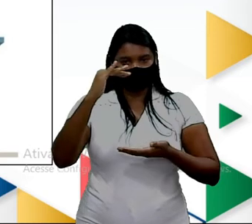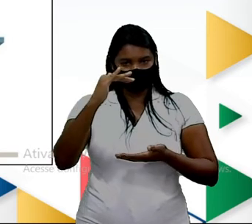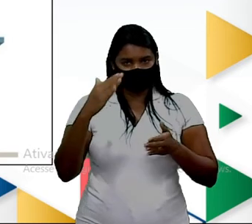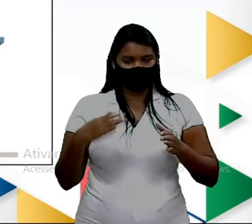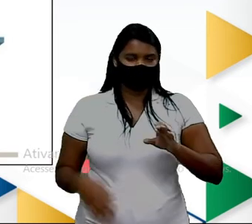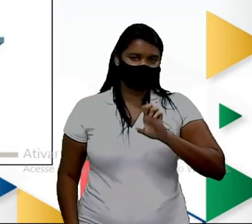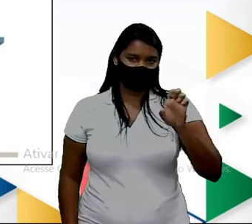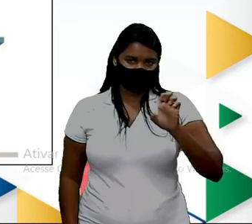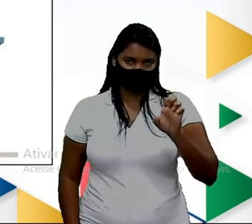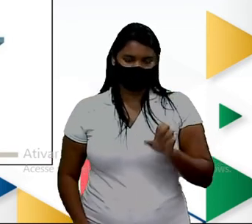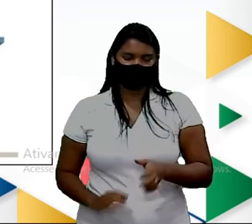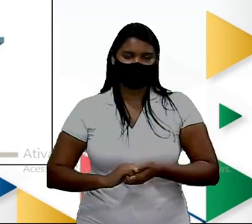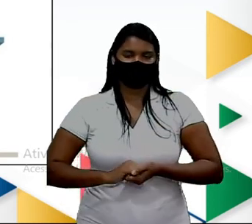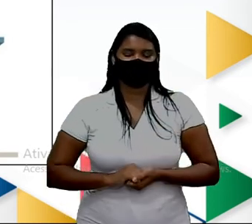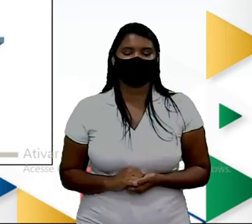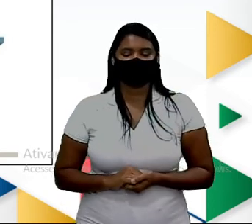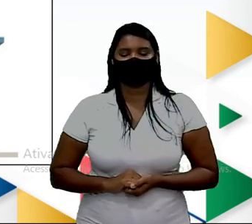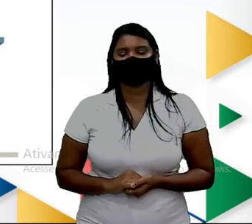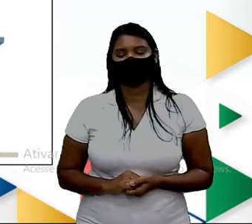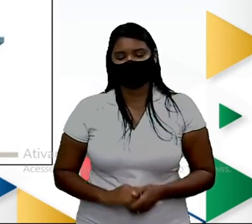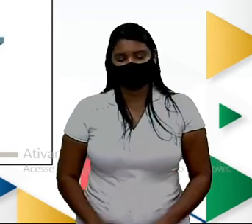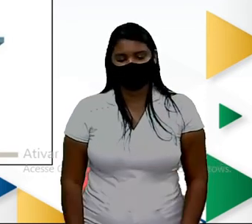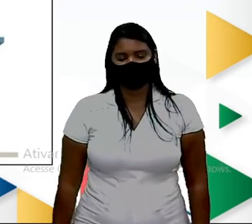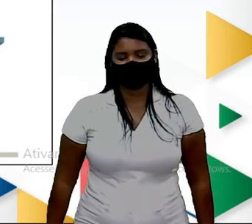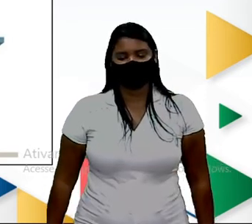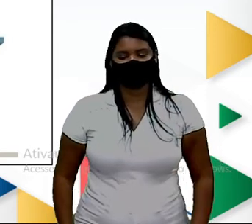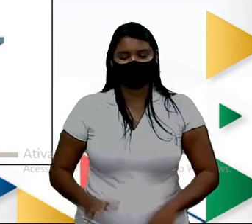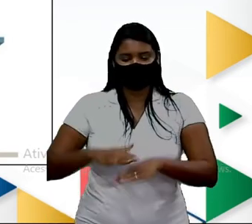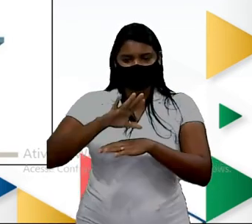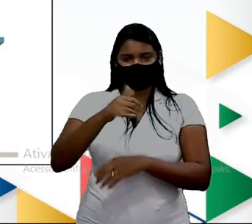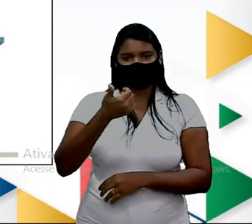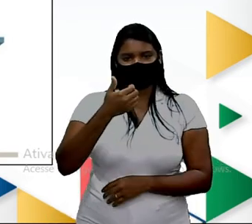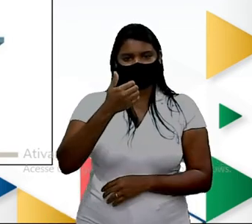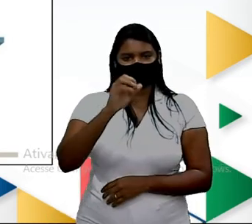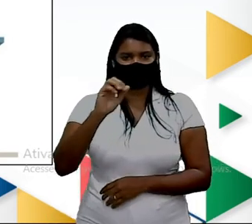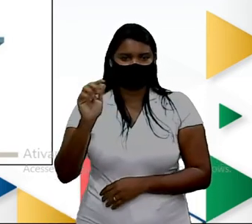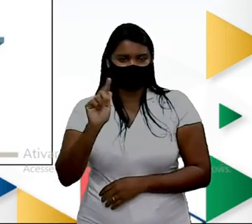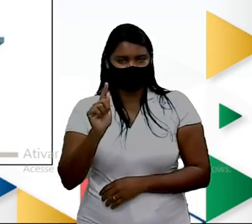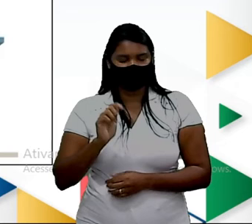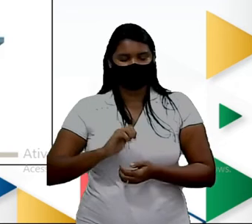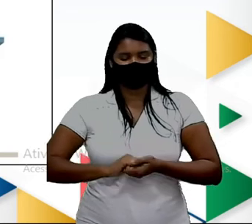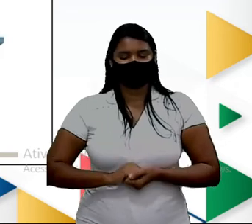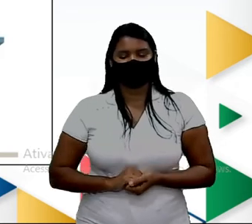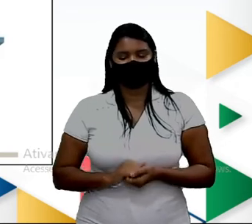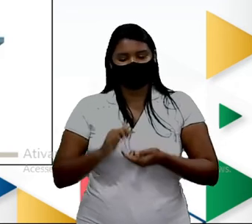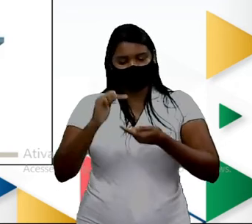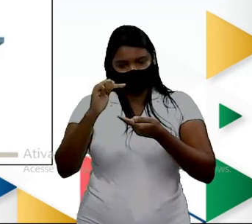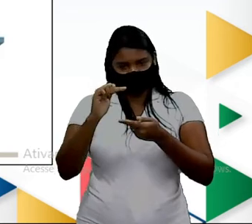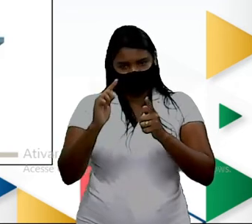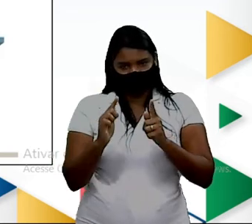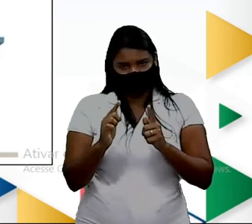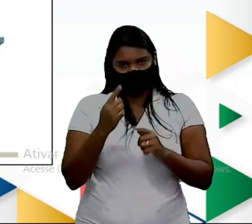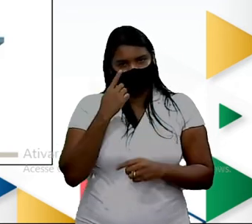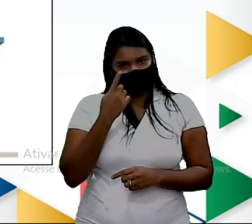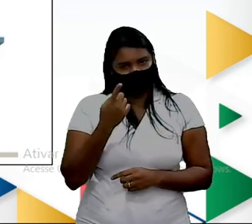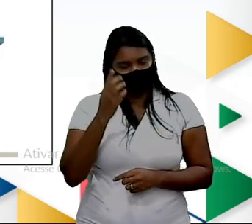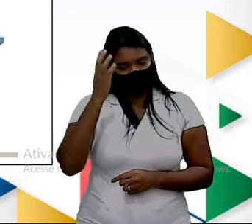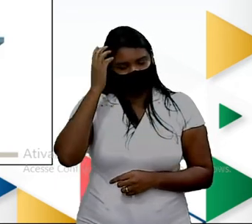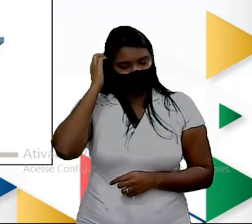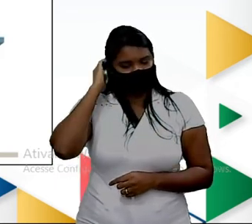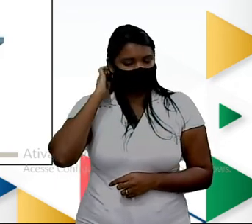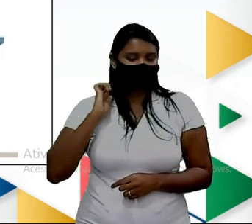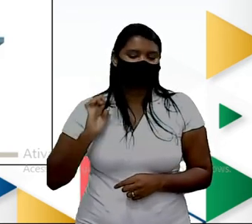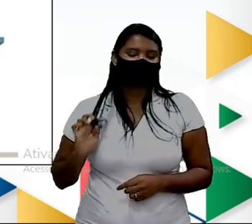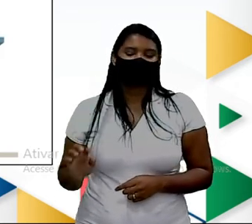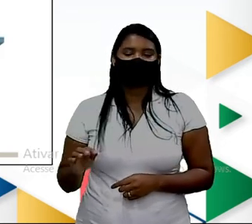11. Beleza? Contei certo? Tem 11. Mais 100 gramas. Beleza? As caixinhas pequenininhas, né? Só para você ter uma noção, tá?